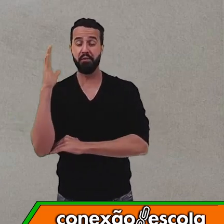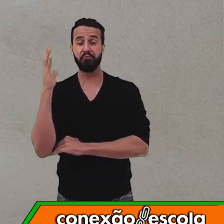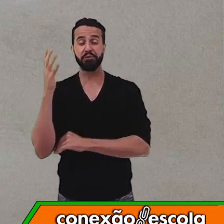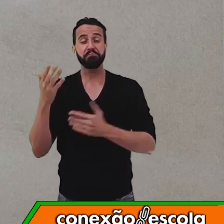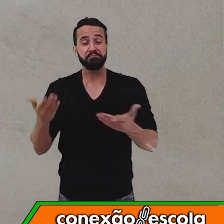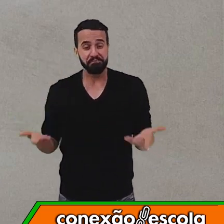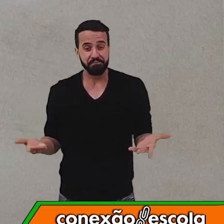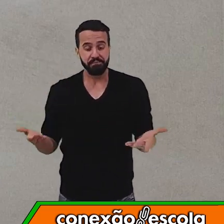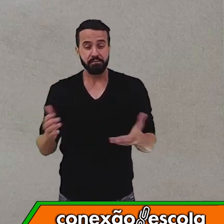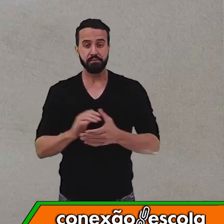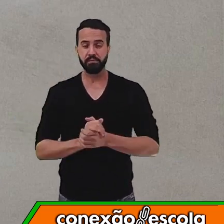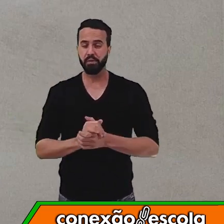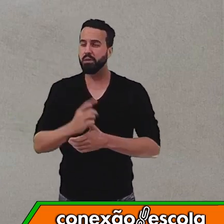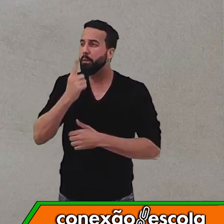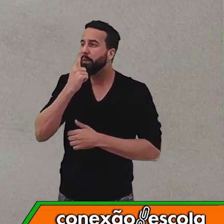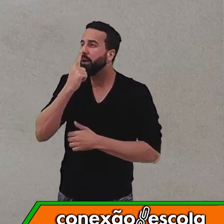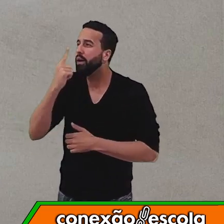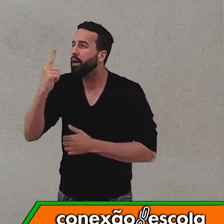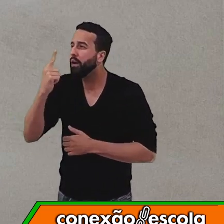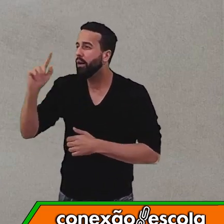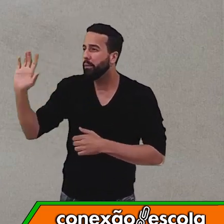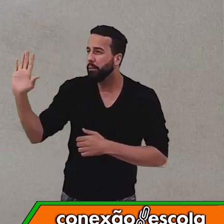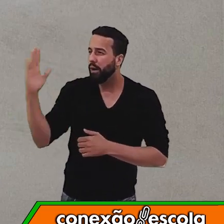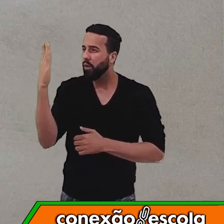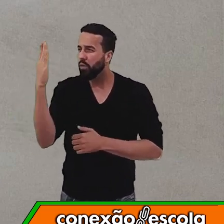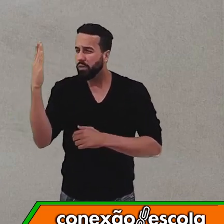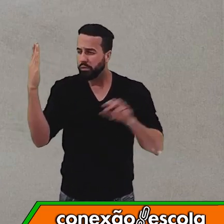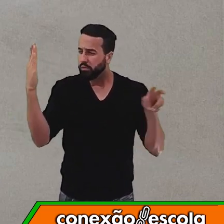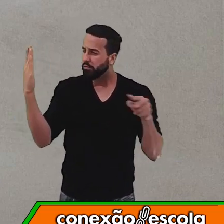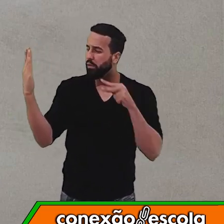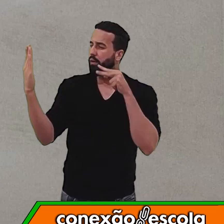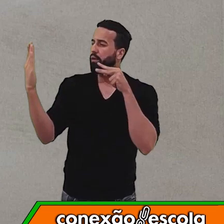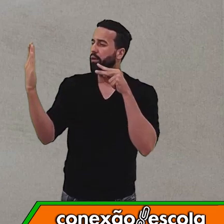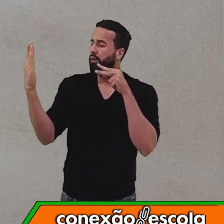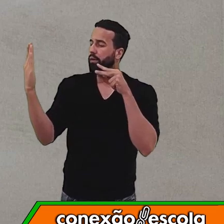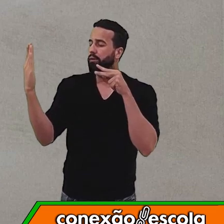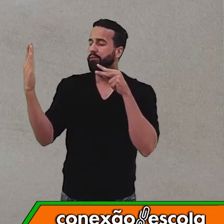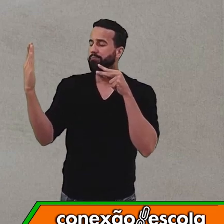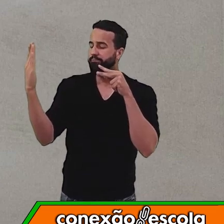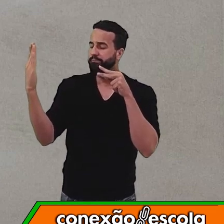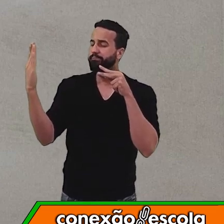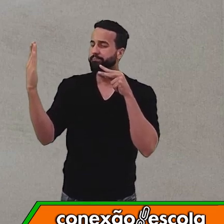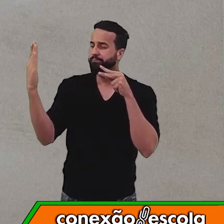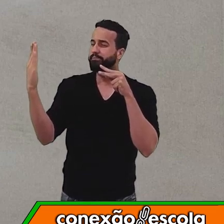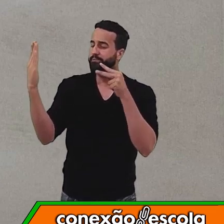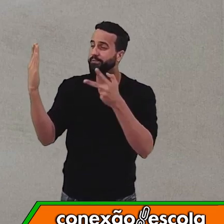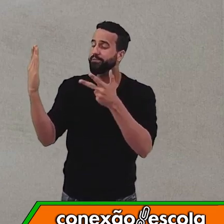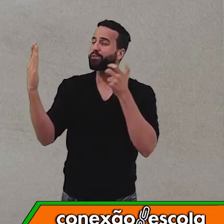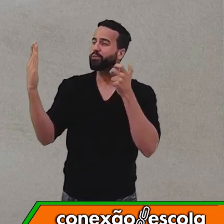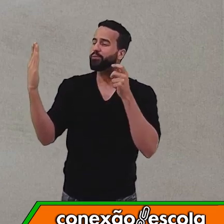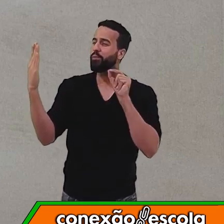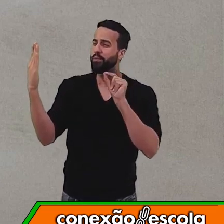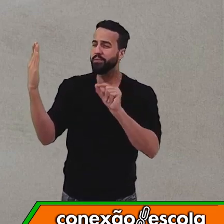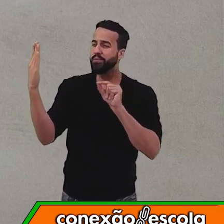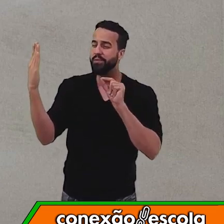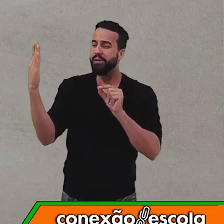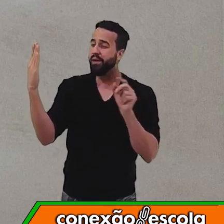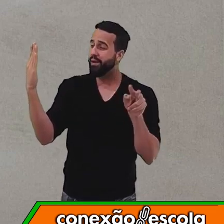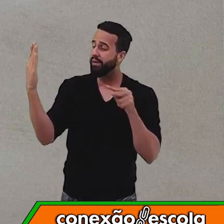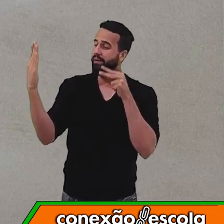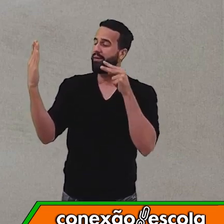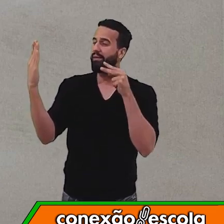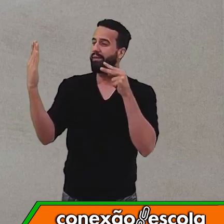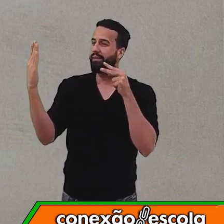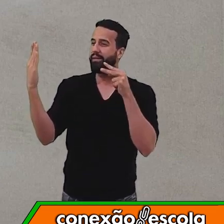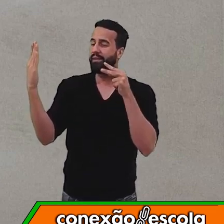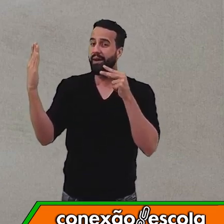Pinóquio parou em frente ao espelho, o que ele viu refletido era como